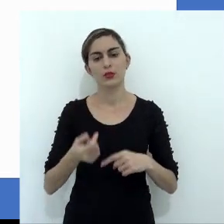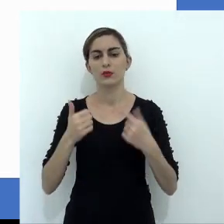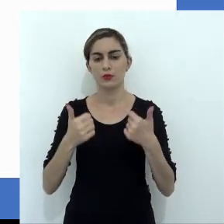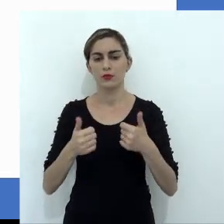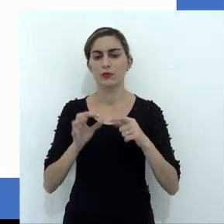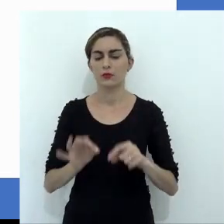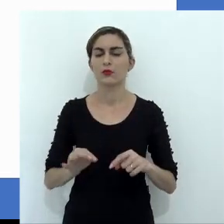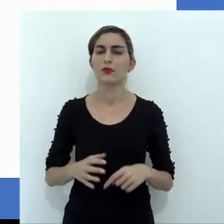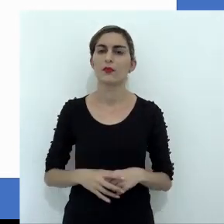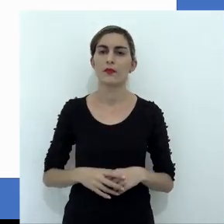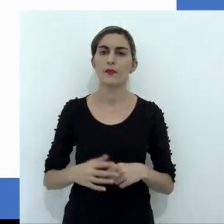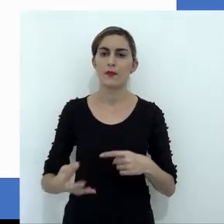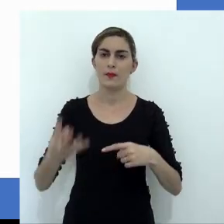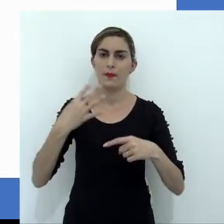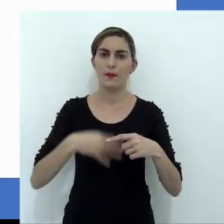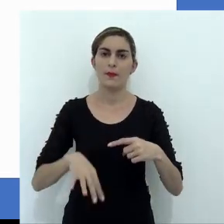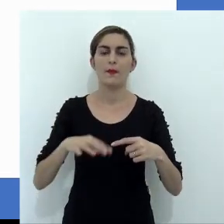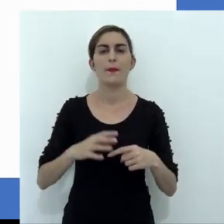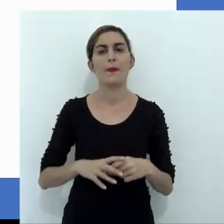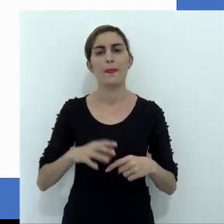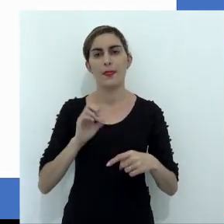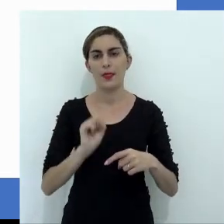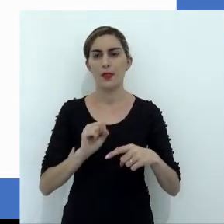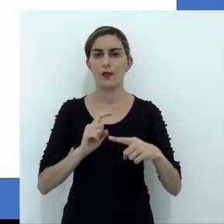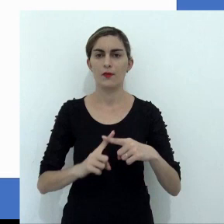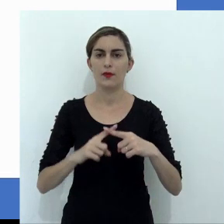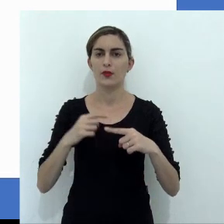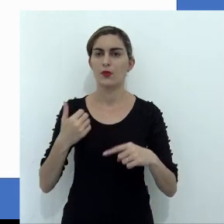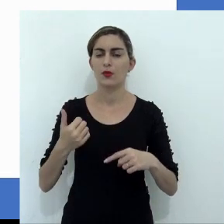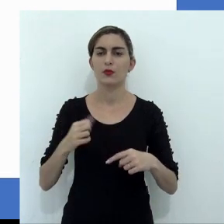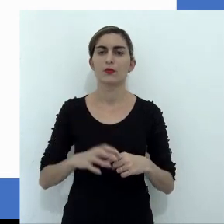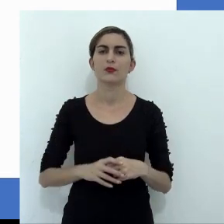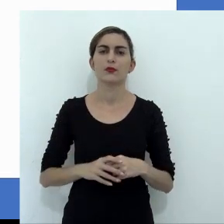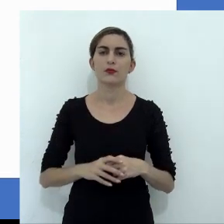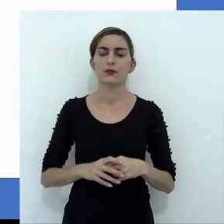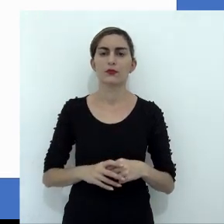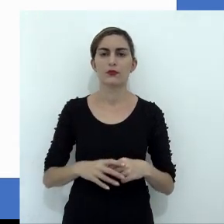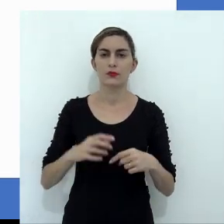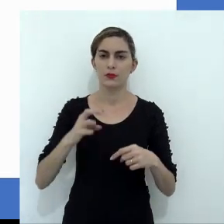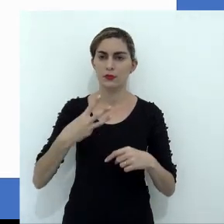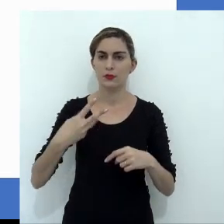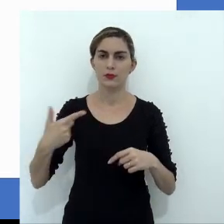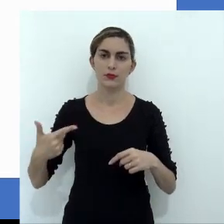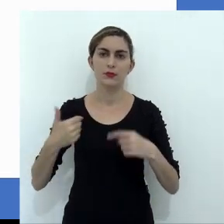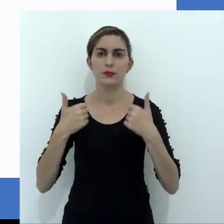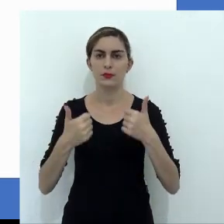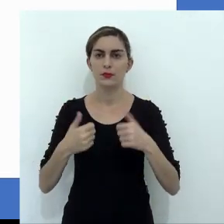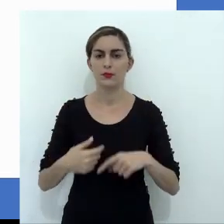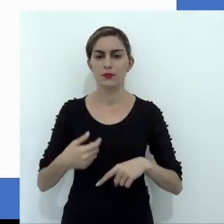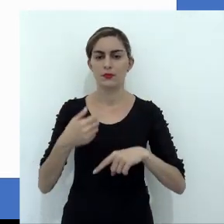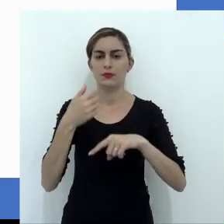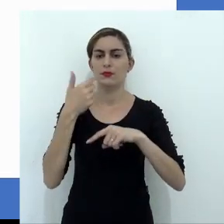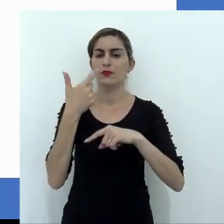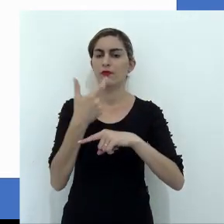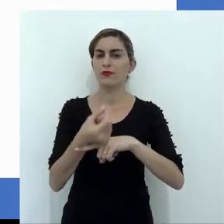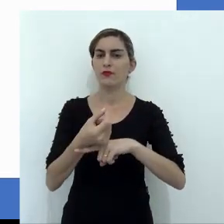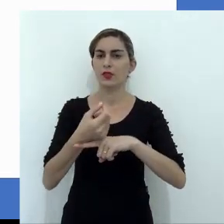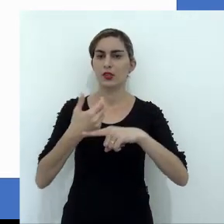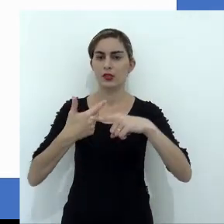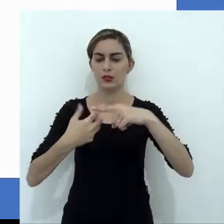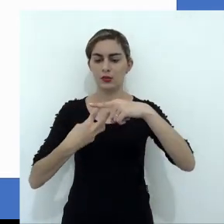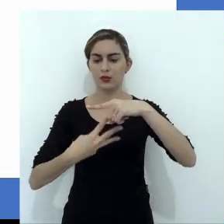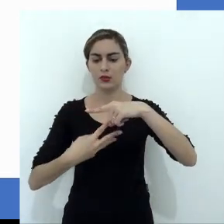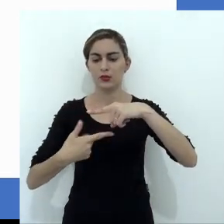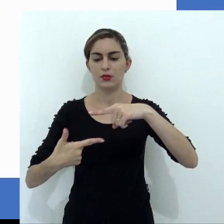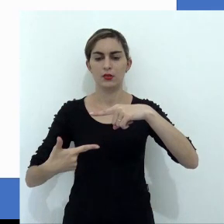isso mesmo, 20. E na parte de baixo, 8 vezes 4. 8 vezes 4, 32. Então, beleza, a gente acaba de descobrir